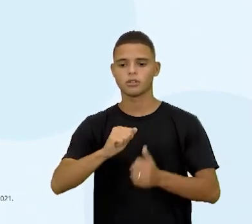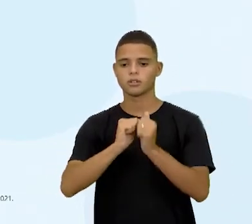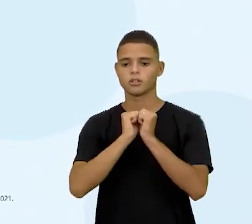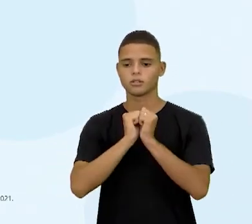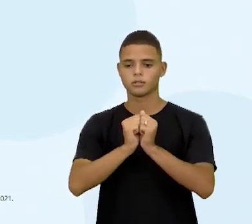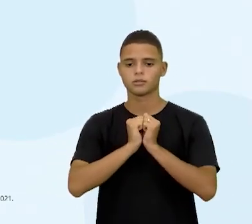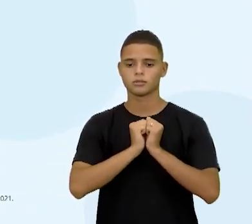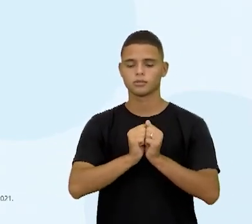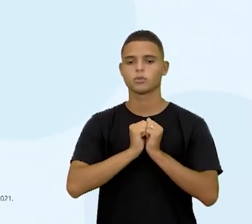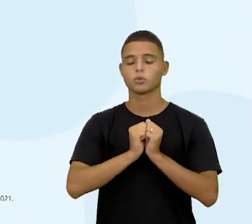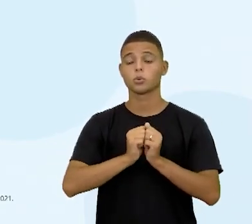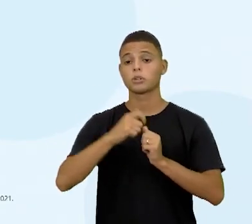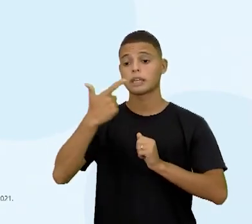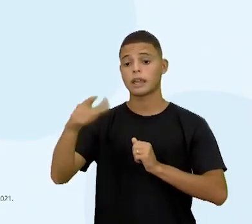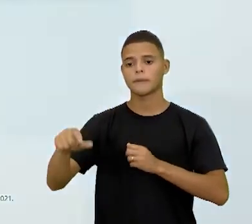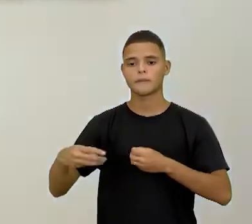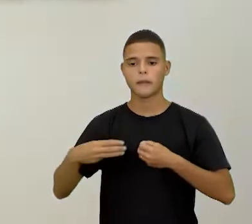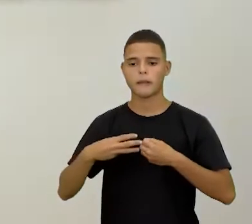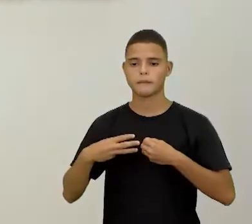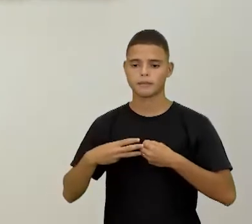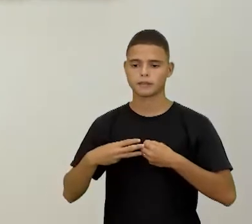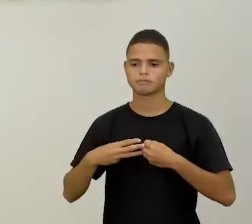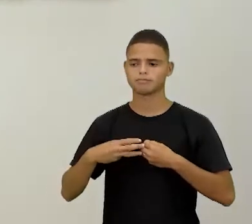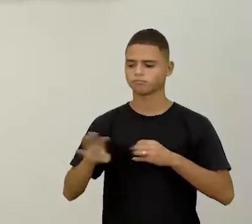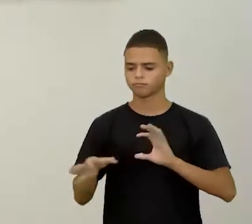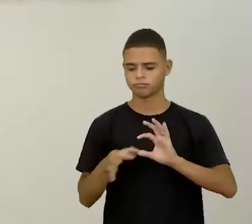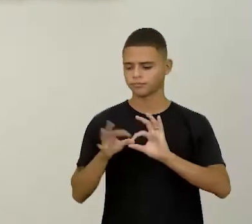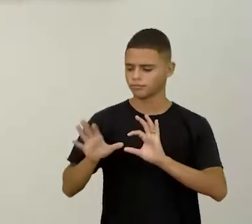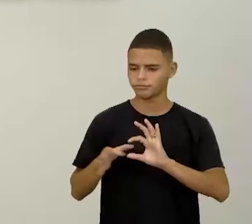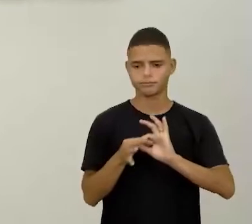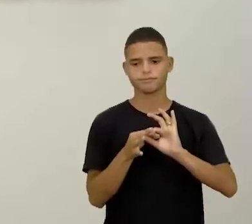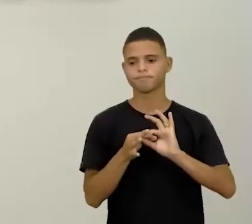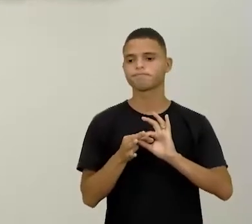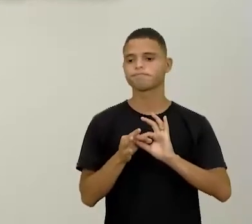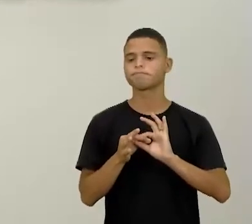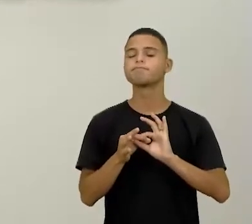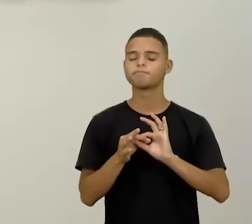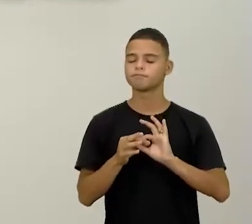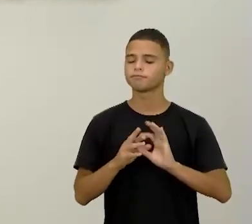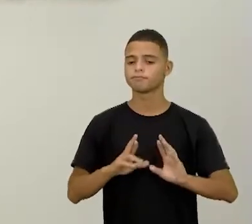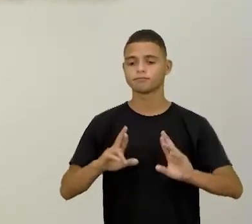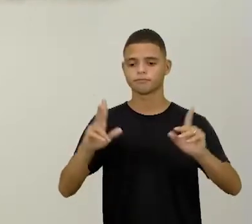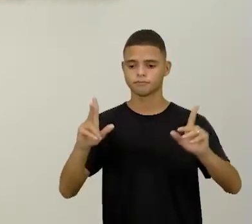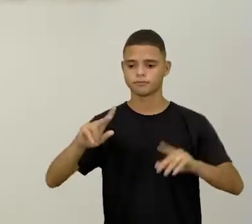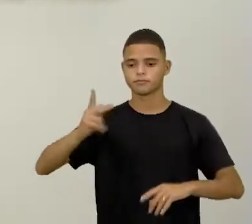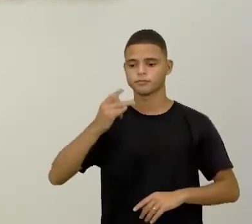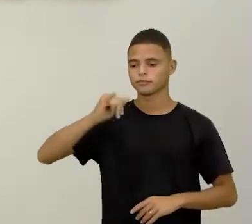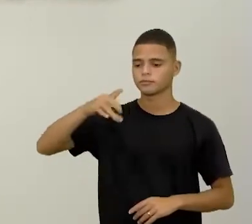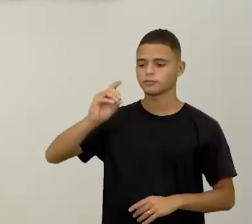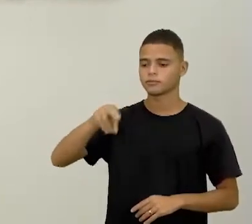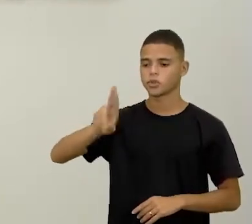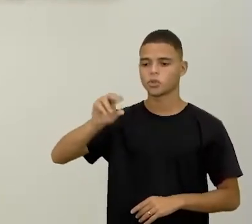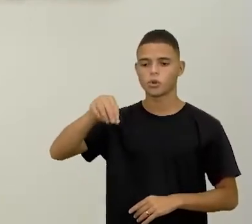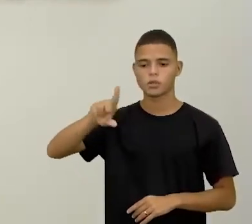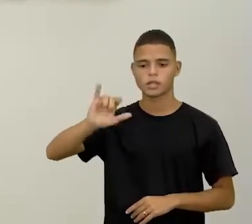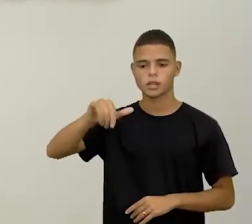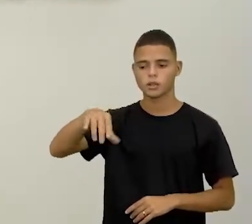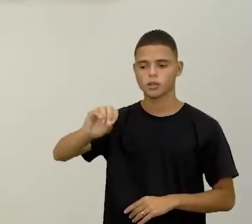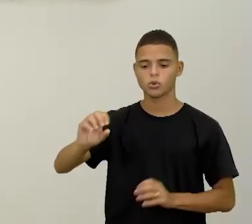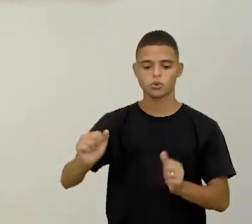outra molécula. Então, não é hidrogênio com hidrogênio ou oxigênio com oxigênio. É hidrogênio